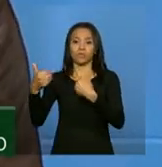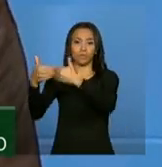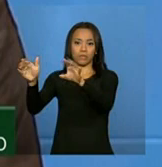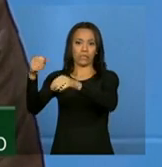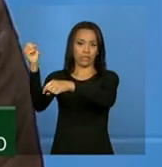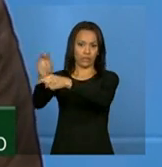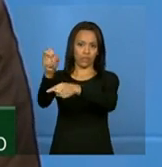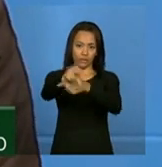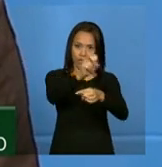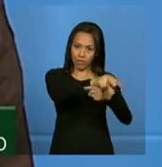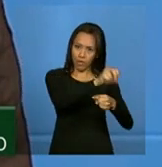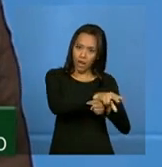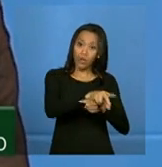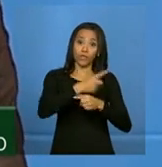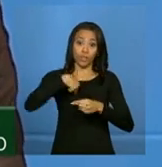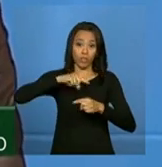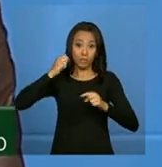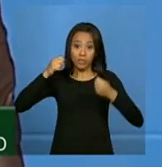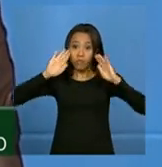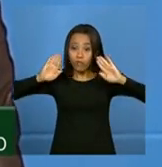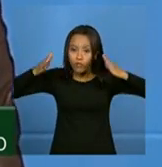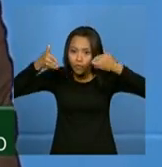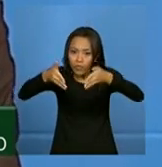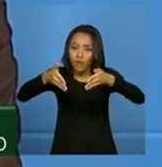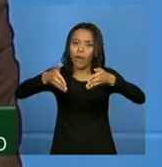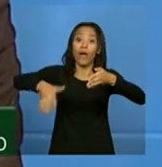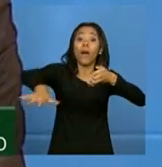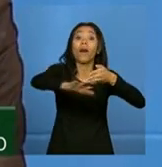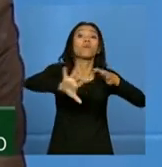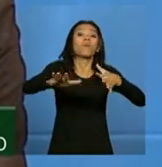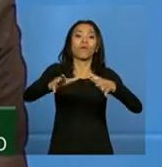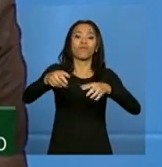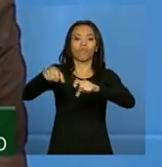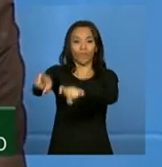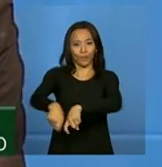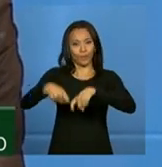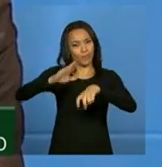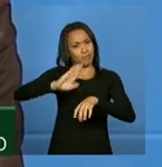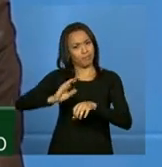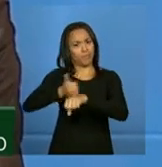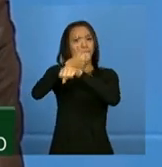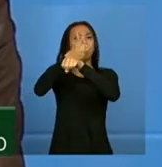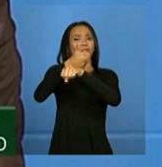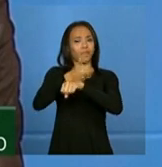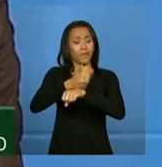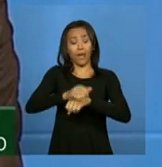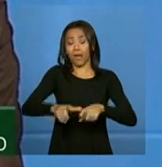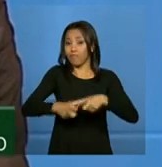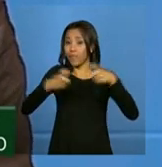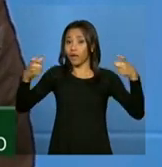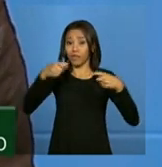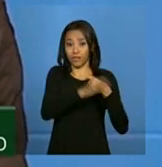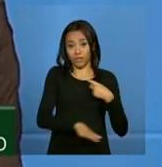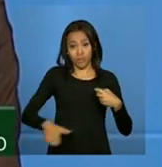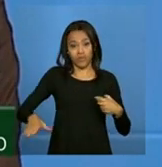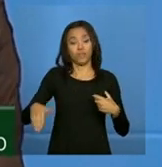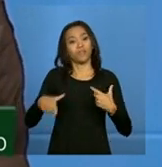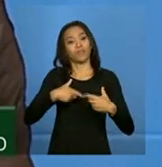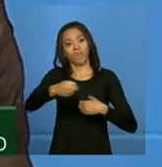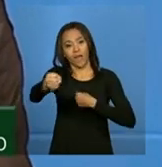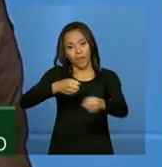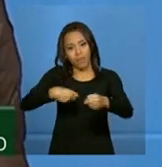mais importantes de se focar é, sem dúvida, a área da agricultura, em primeiro lugar, porque a maior parte das crianças ainda trabalha no ramo